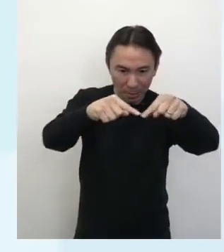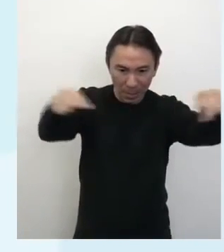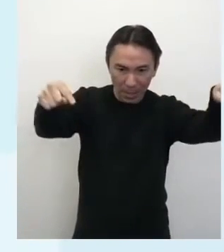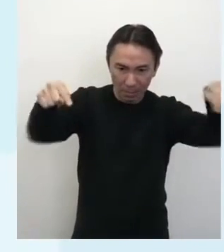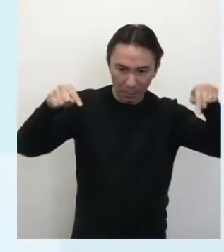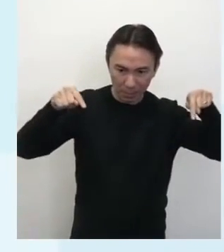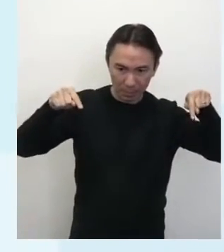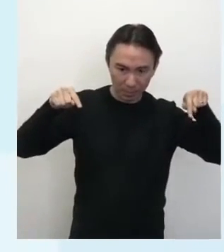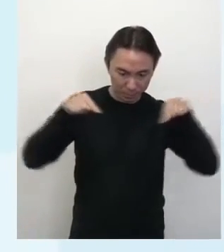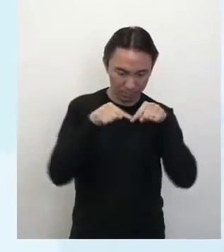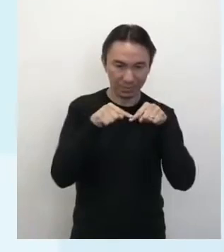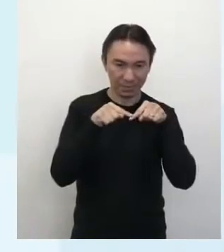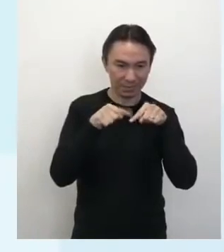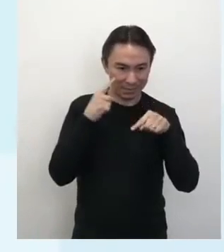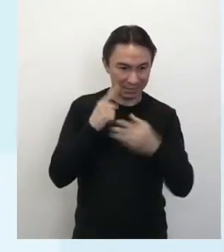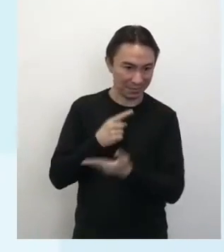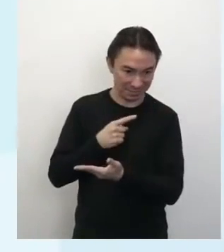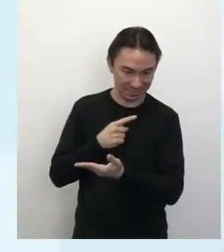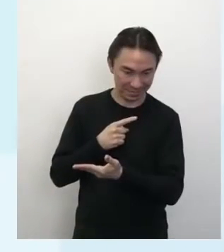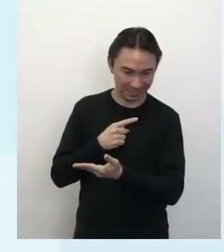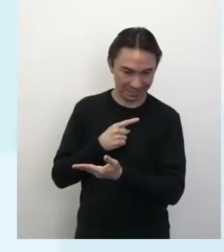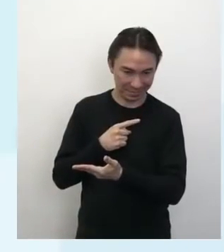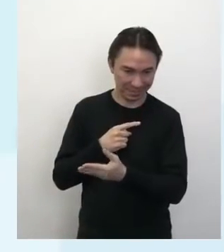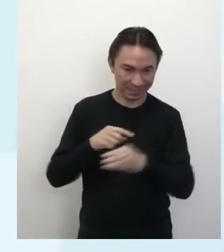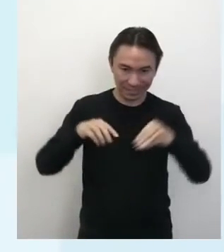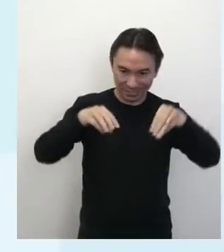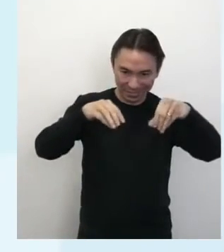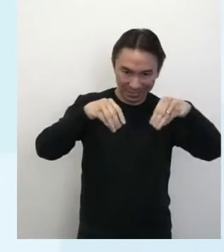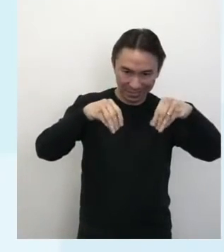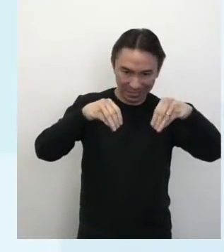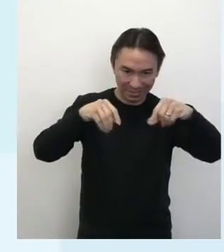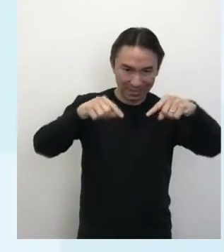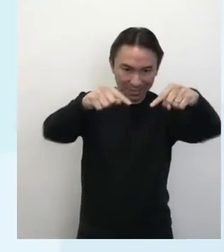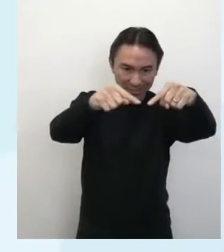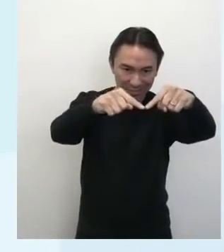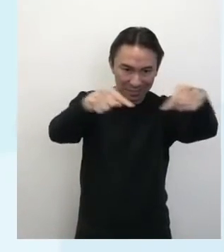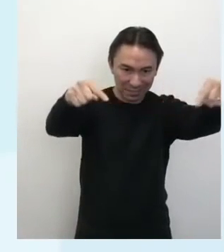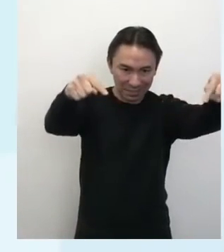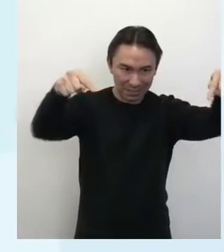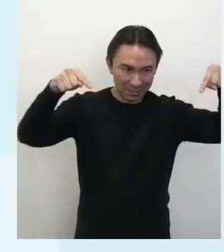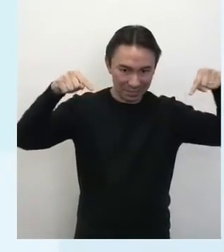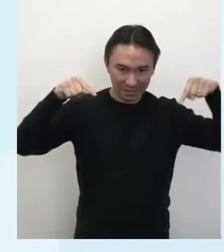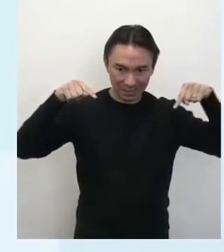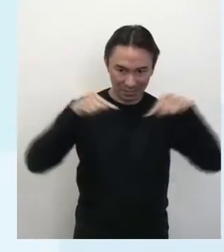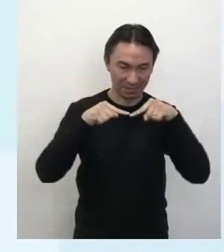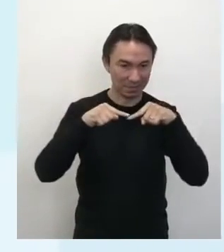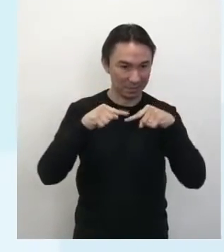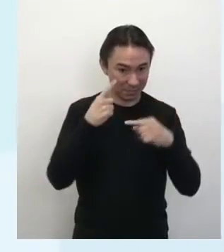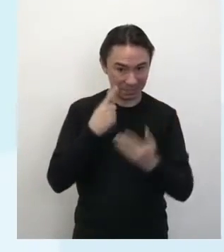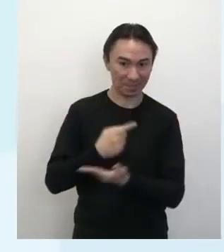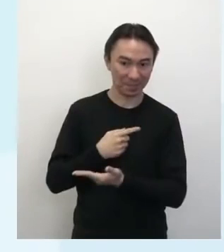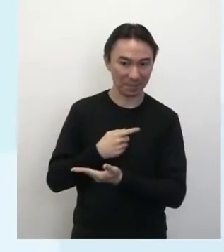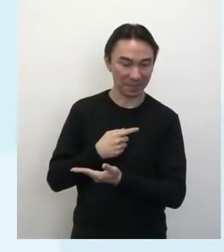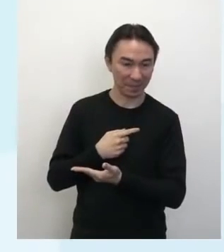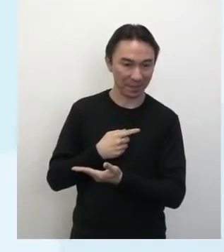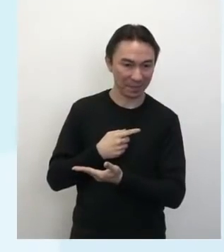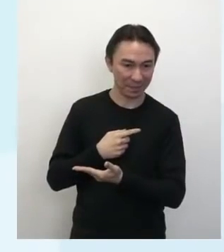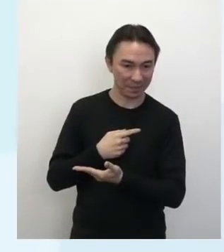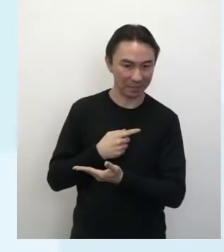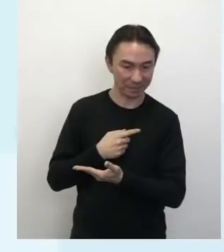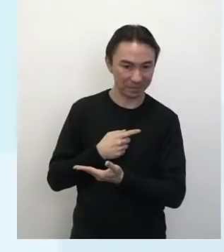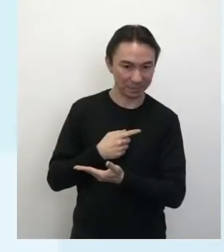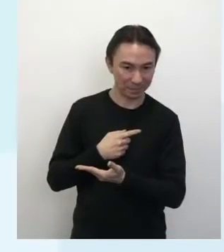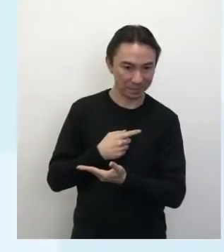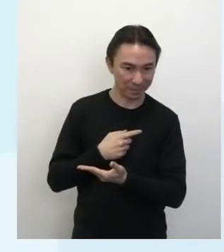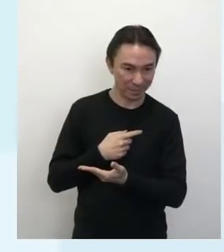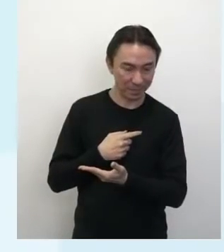lote, professor? Tá aqui o lote, olha aí, ó, vermelhinho, né? Então, um lote, um terreno, um pedaço de terreno, né? Então, esse daí, a